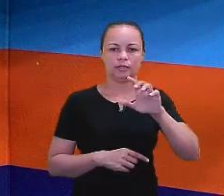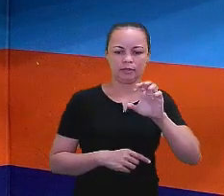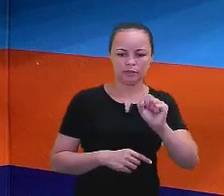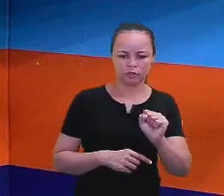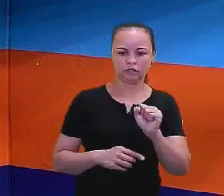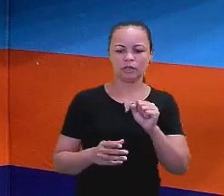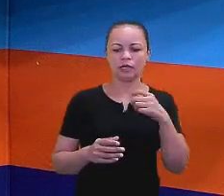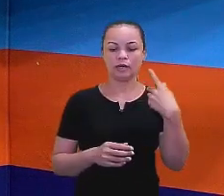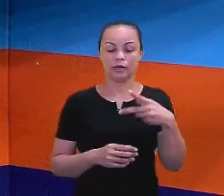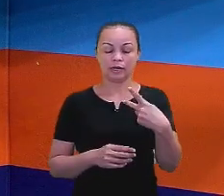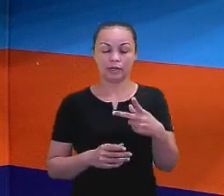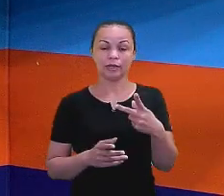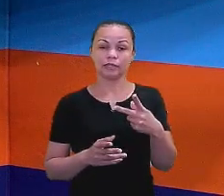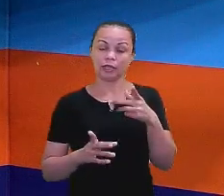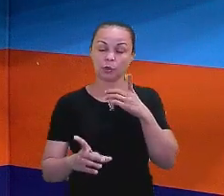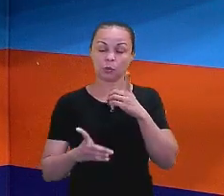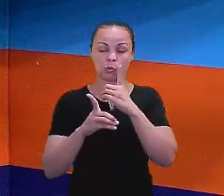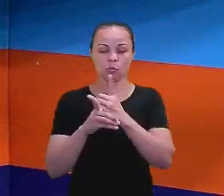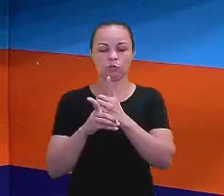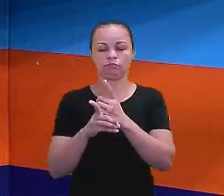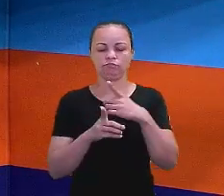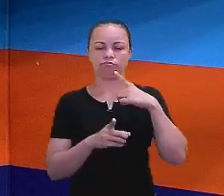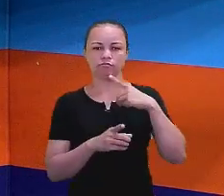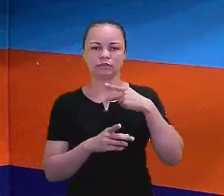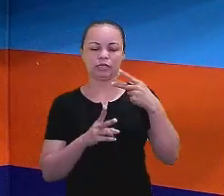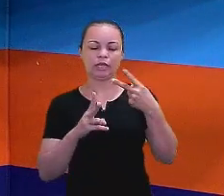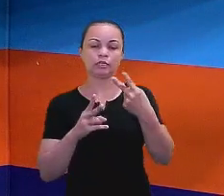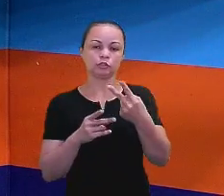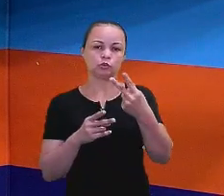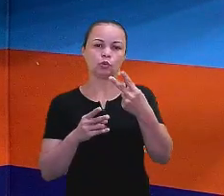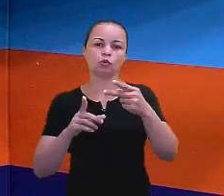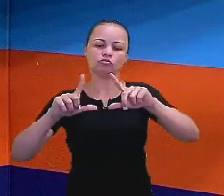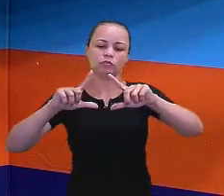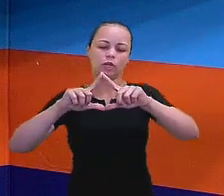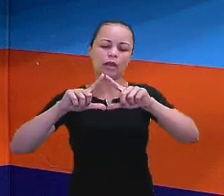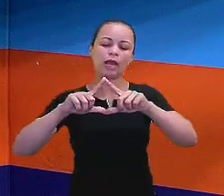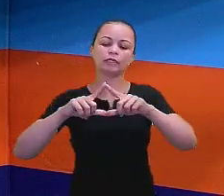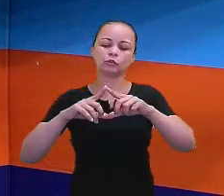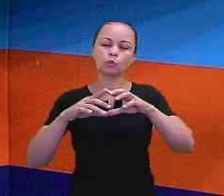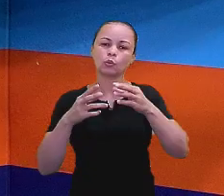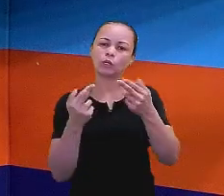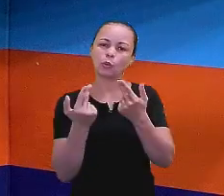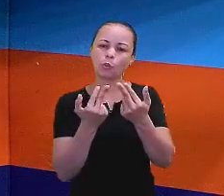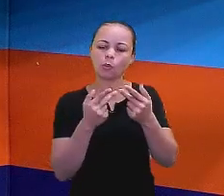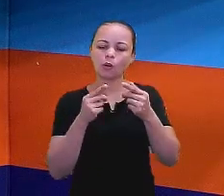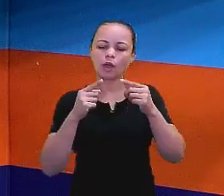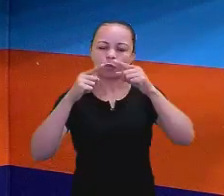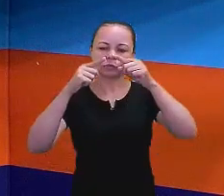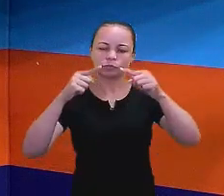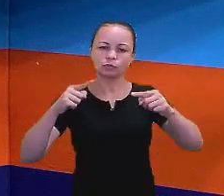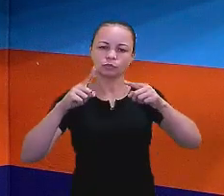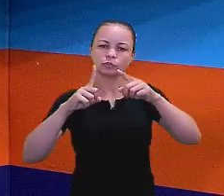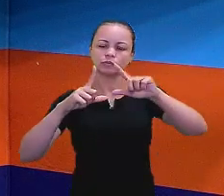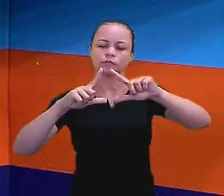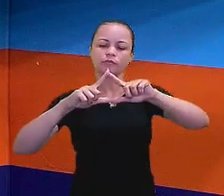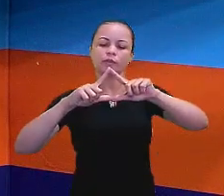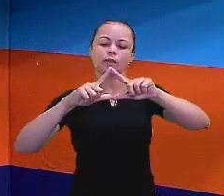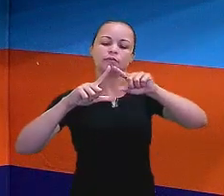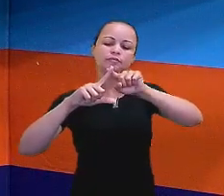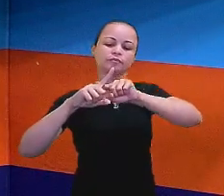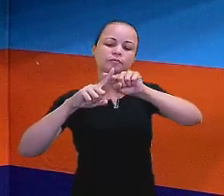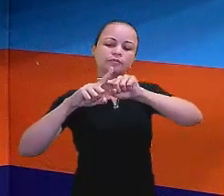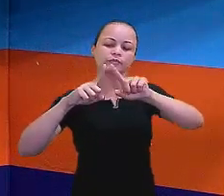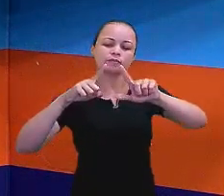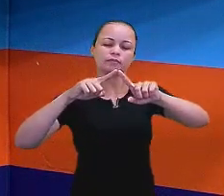esse tipo de triângulo, ele possui dois lados com a mesma medida de comprimento. Observa aqui, ó. Esses dois lados